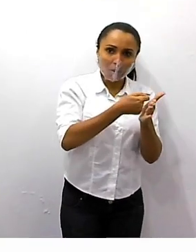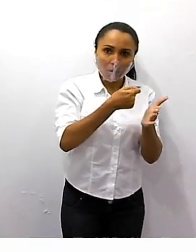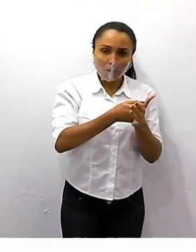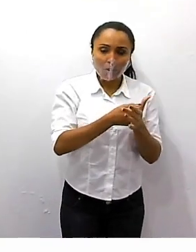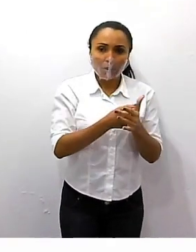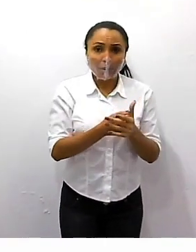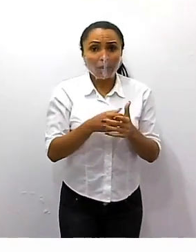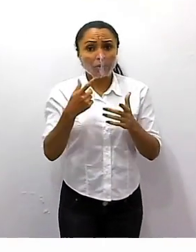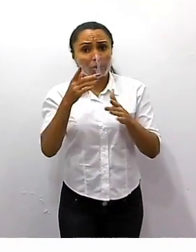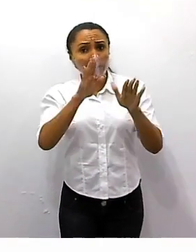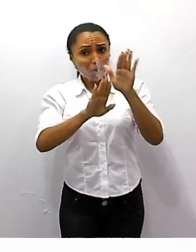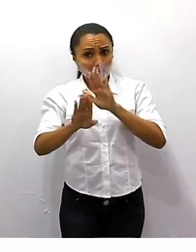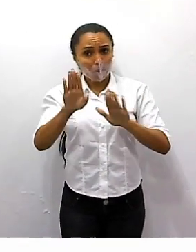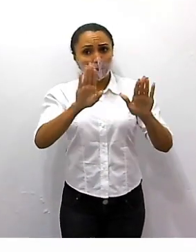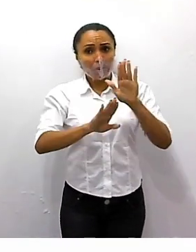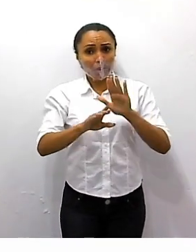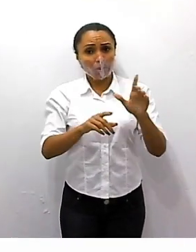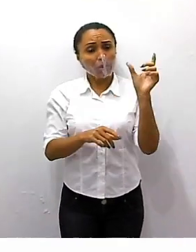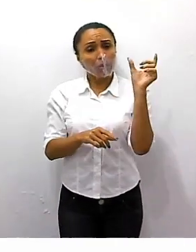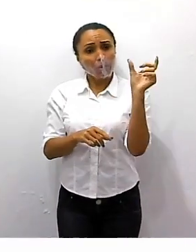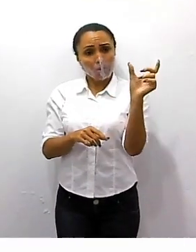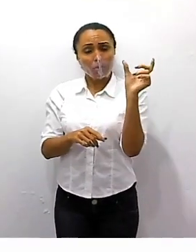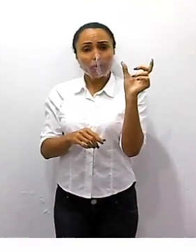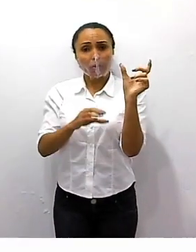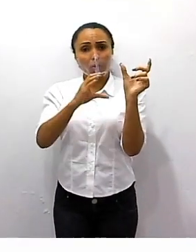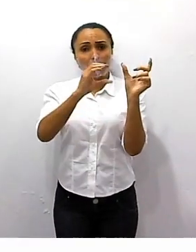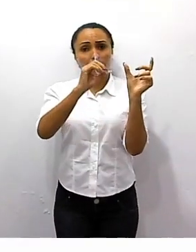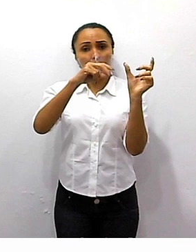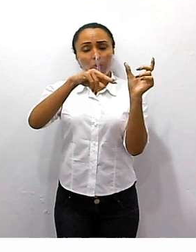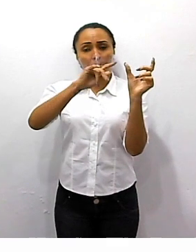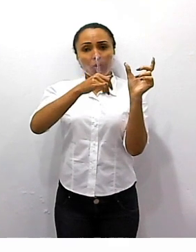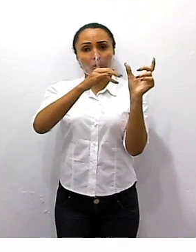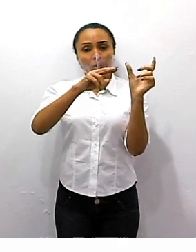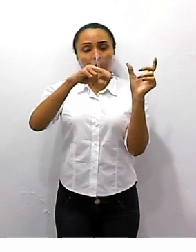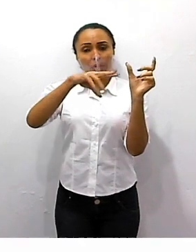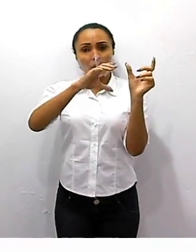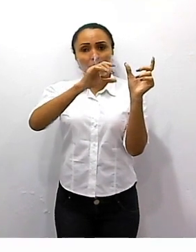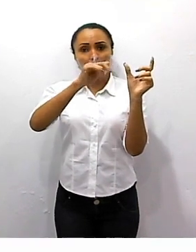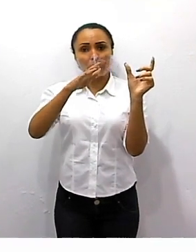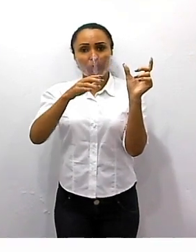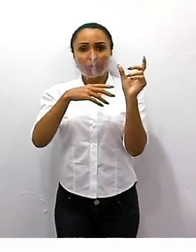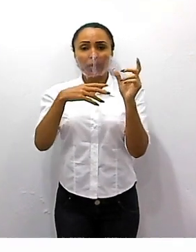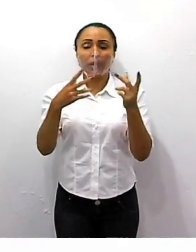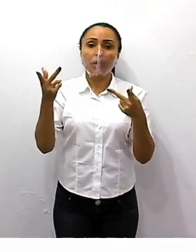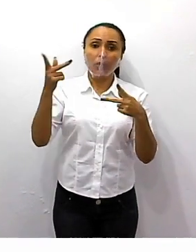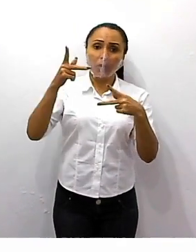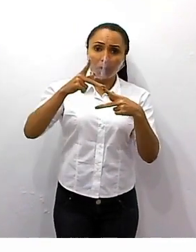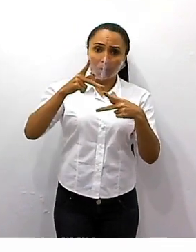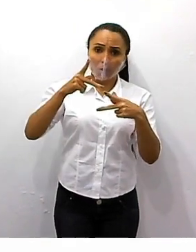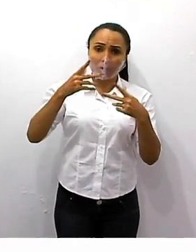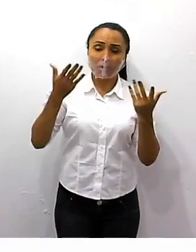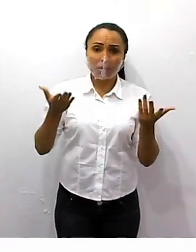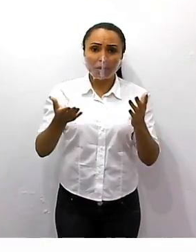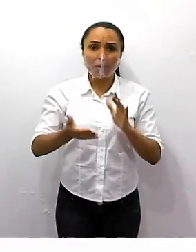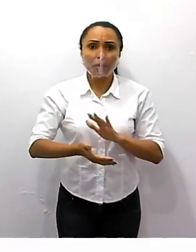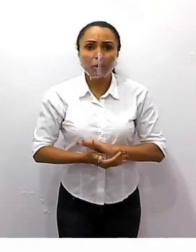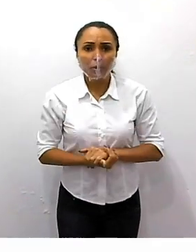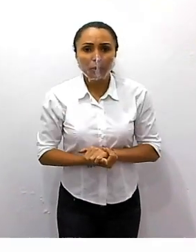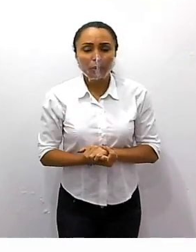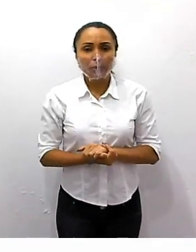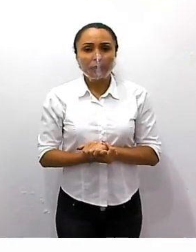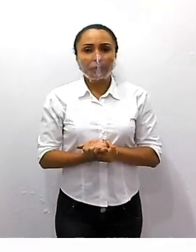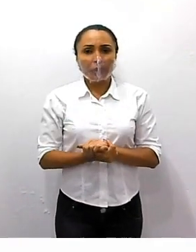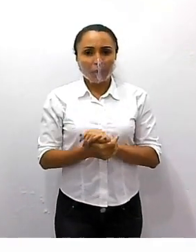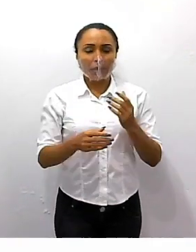tenha muito cuidado com as conjunções, com as preposições, não é isso? Porque a quarta competência